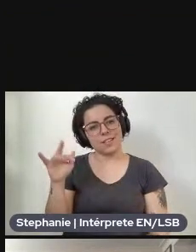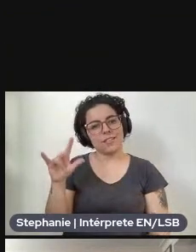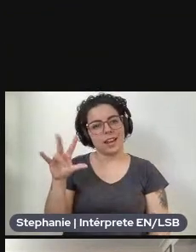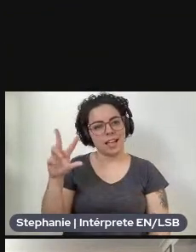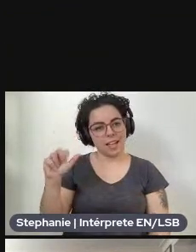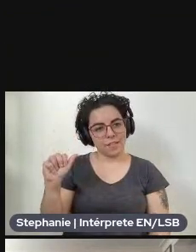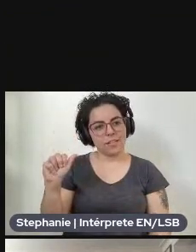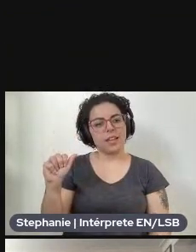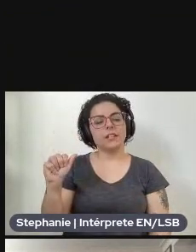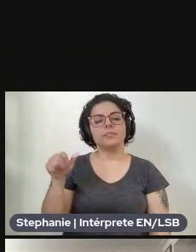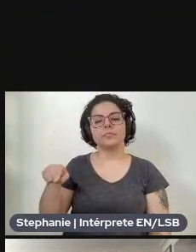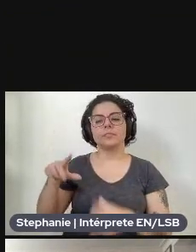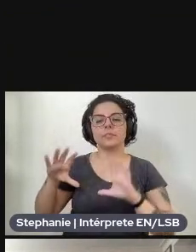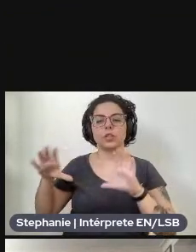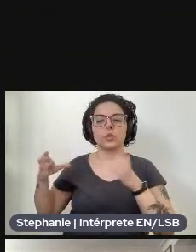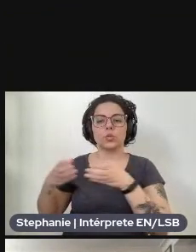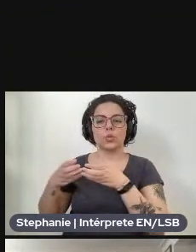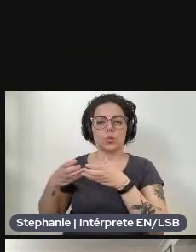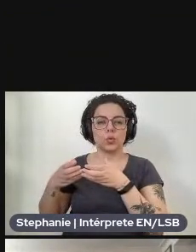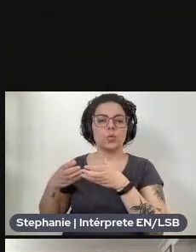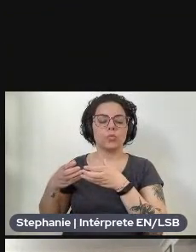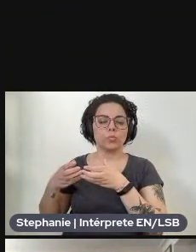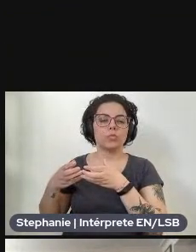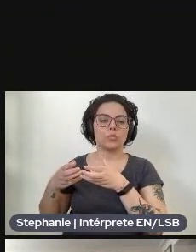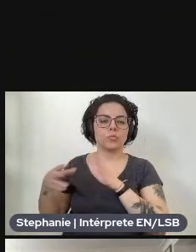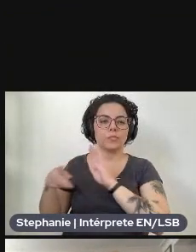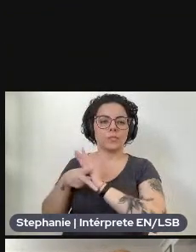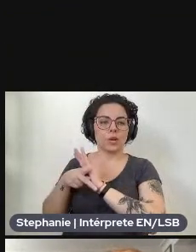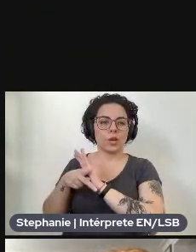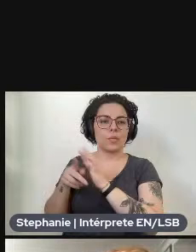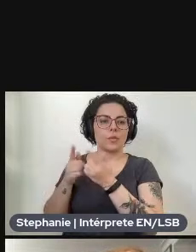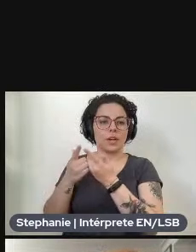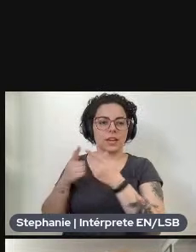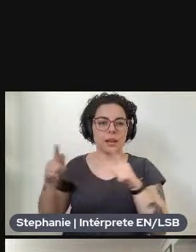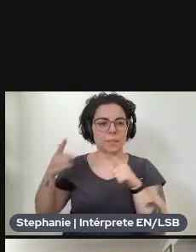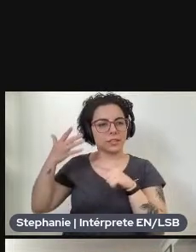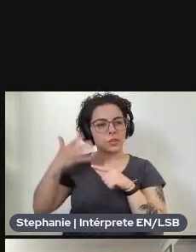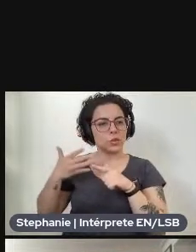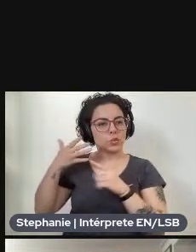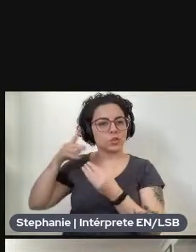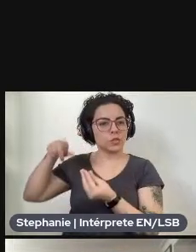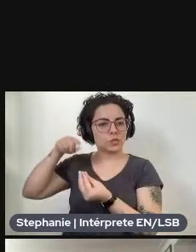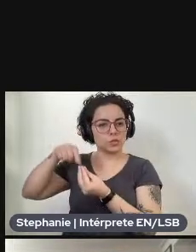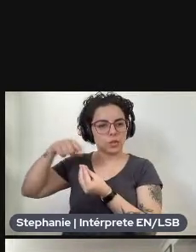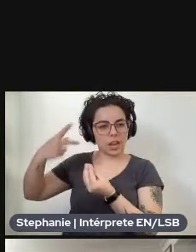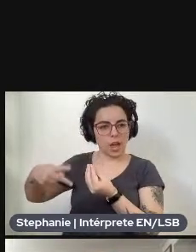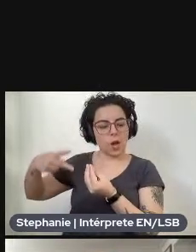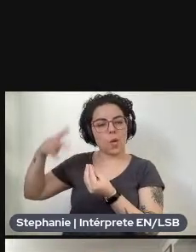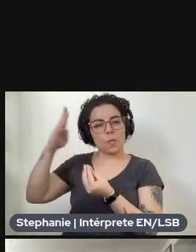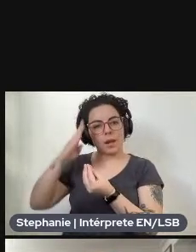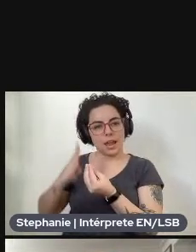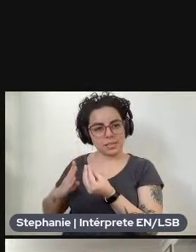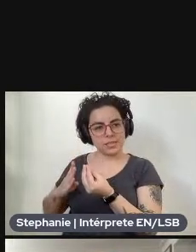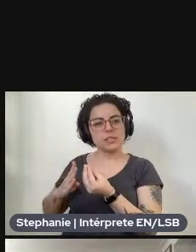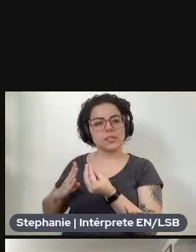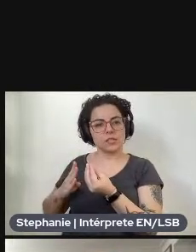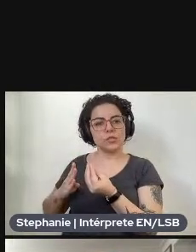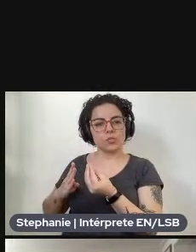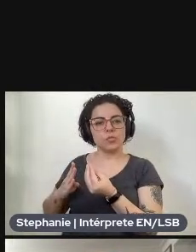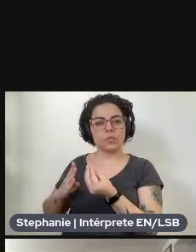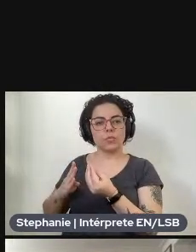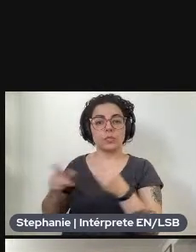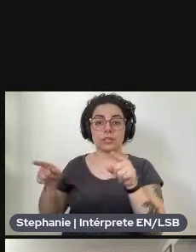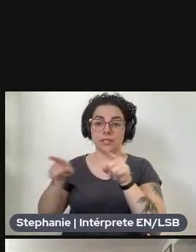todo de gramática discursiva funcional brasileiro e, sobretudo, em particular, ao